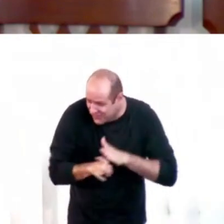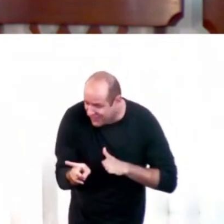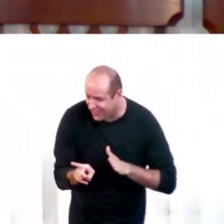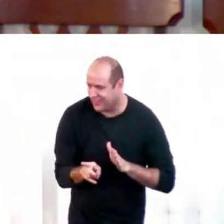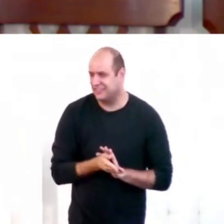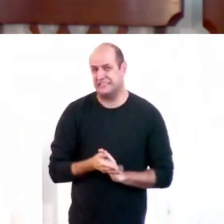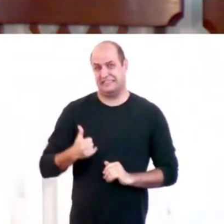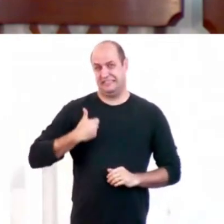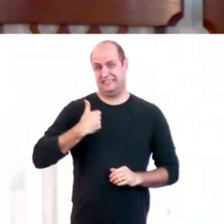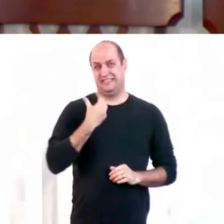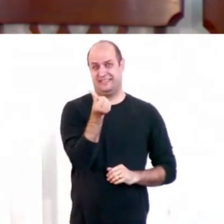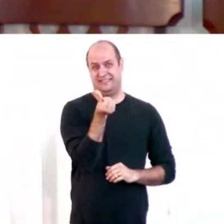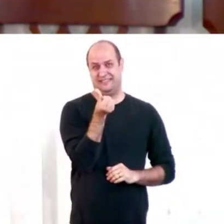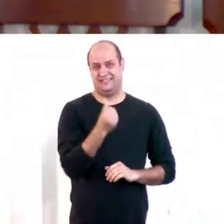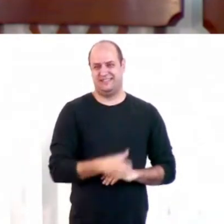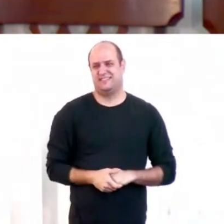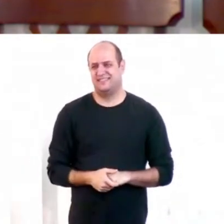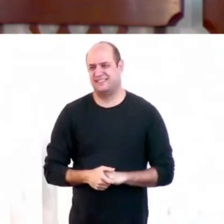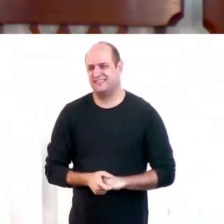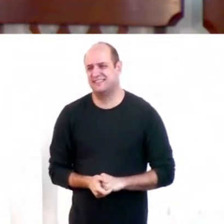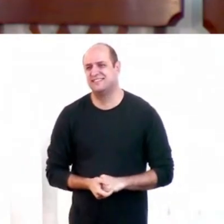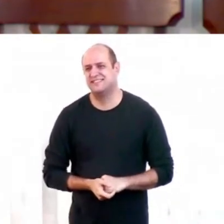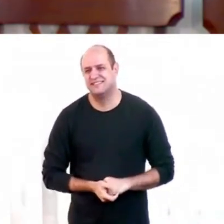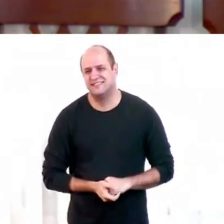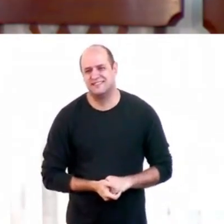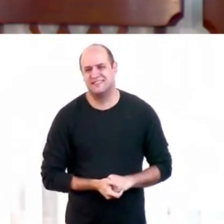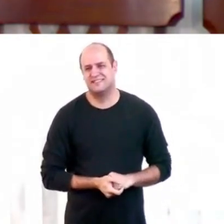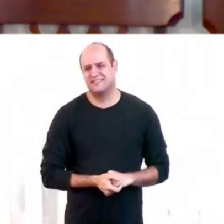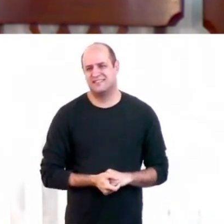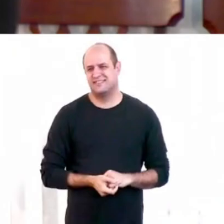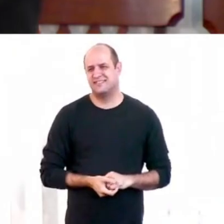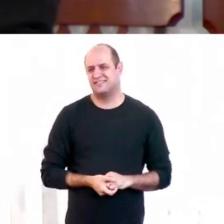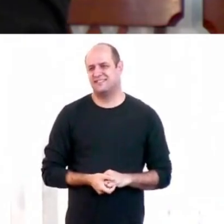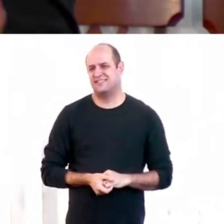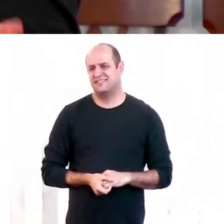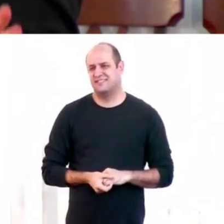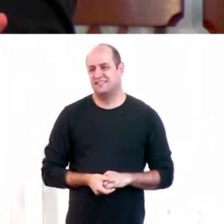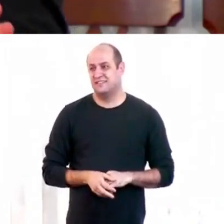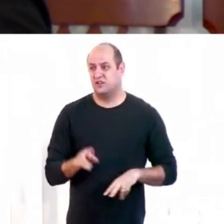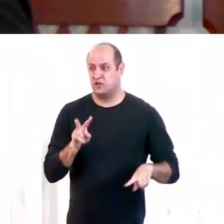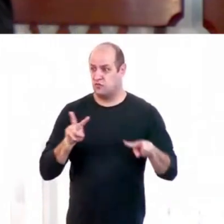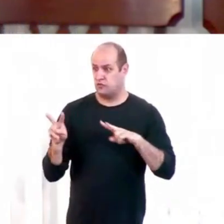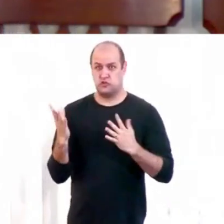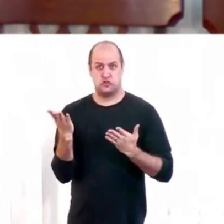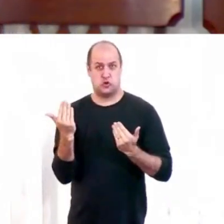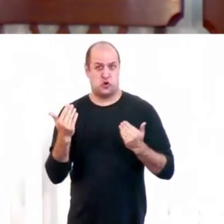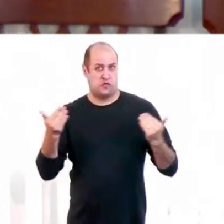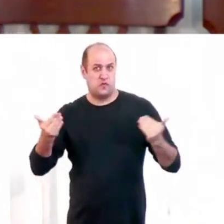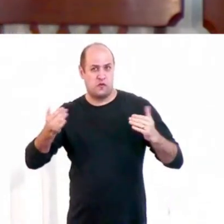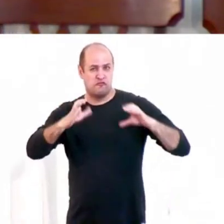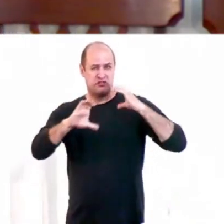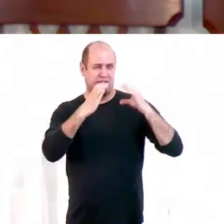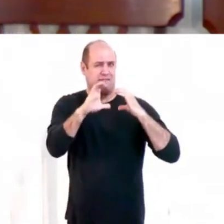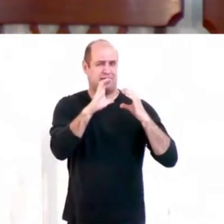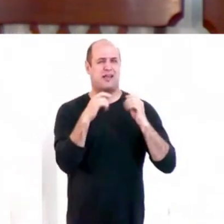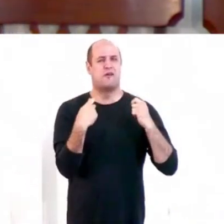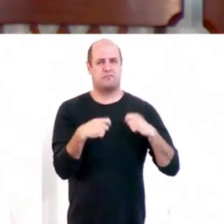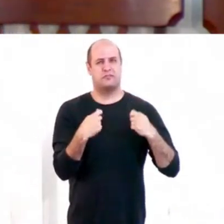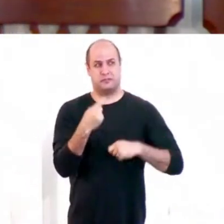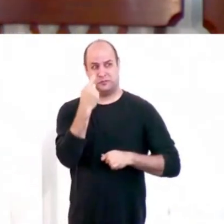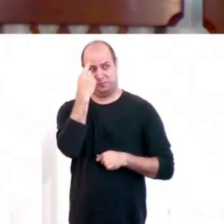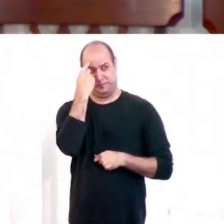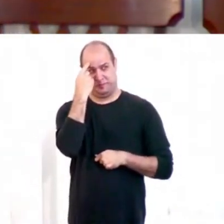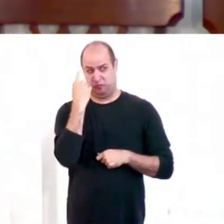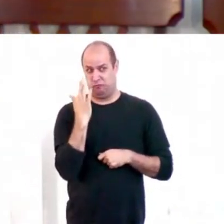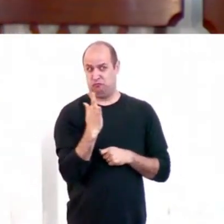anos, gente. Você tem que se espelhar como esses jovens que estavam cantando aqui, hein, filha? Tá